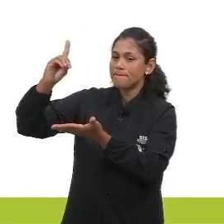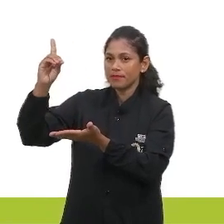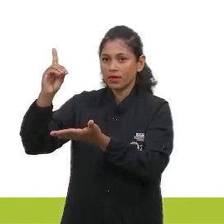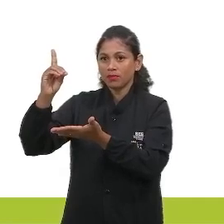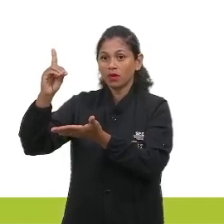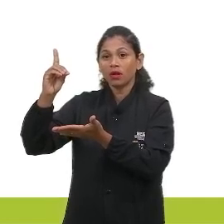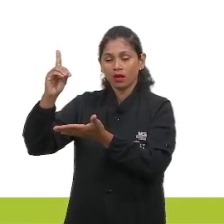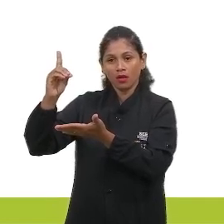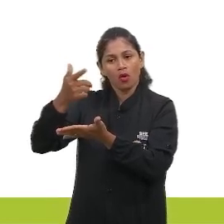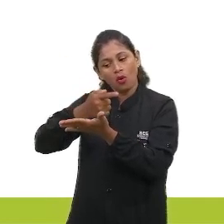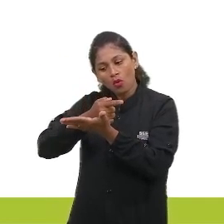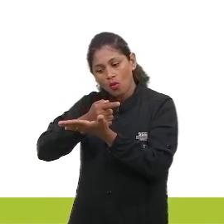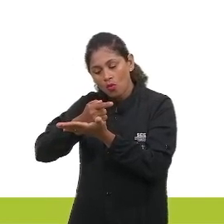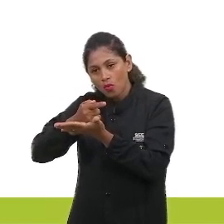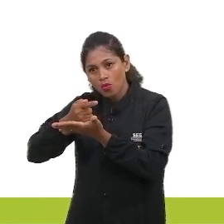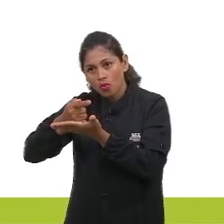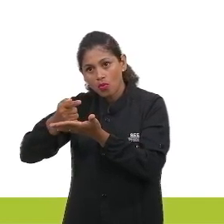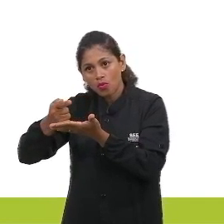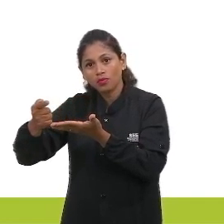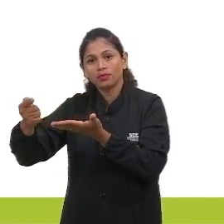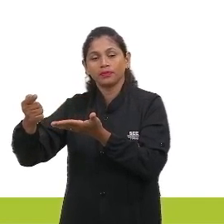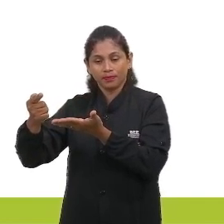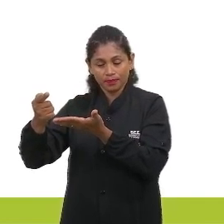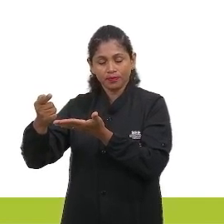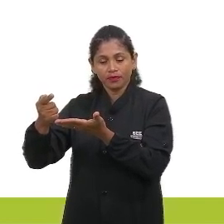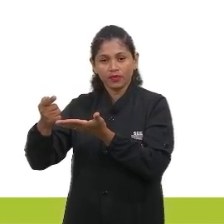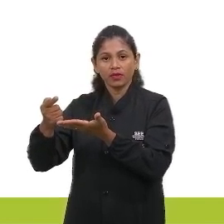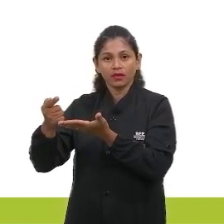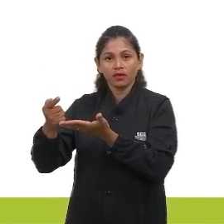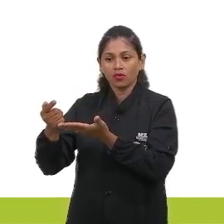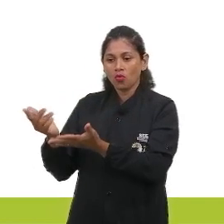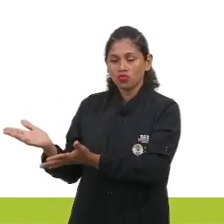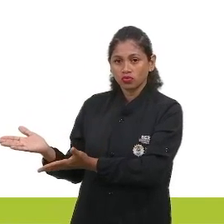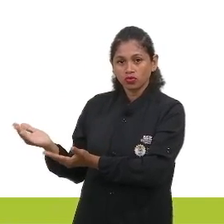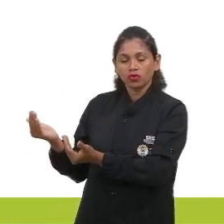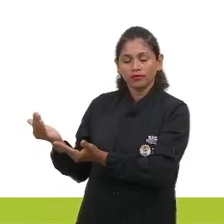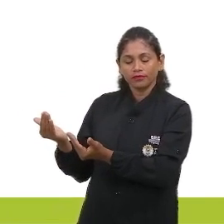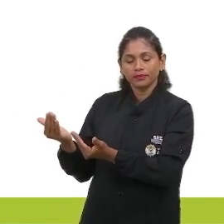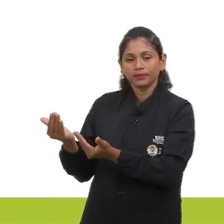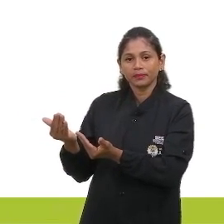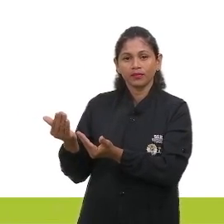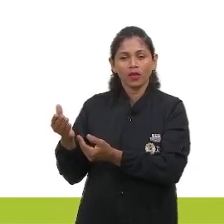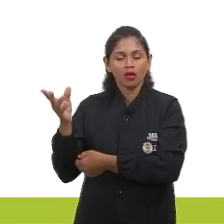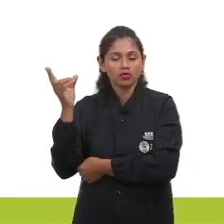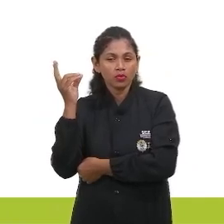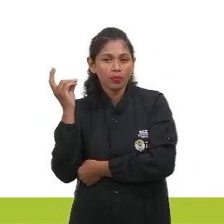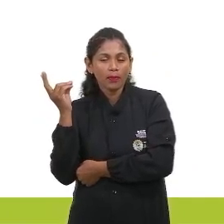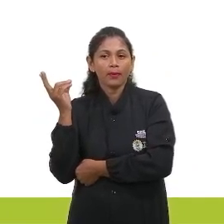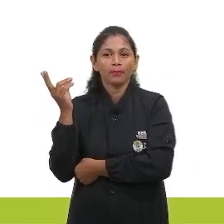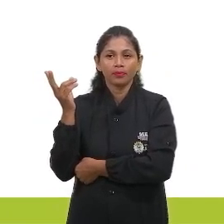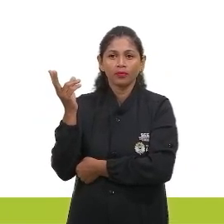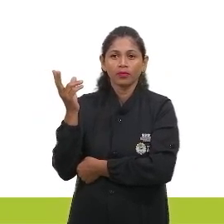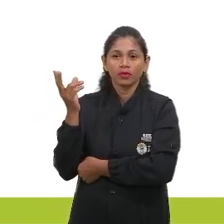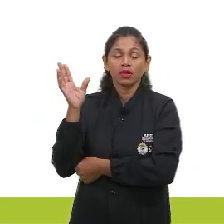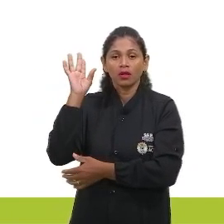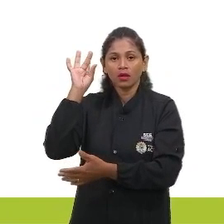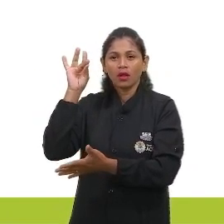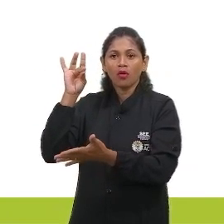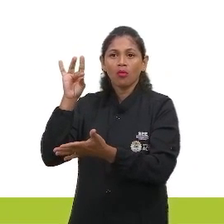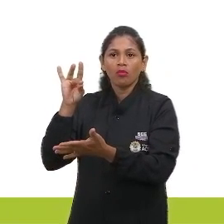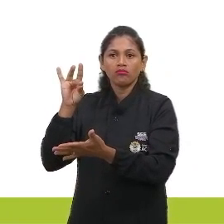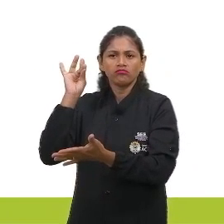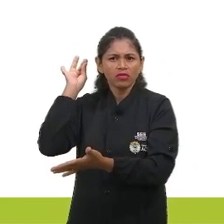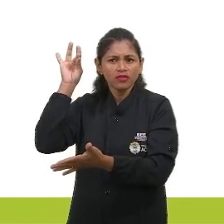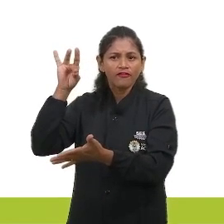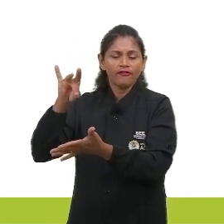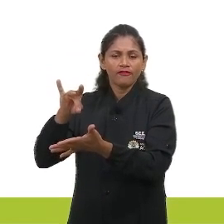Gênesis, e um rapaz à sua escuta. E aí nós temos, aqui está a conclusão. Que fatos podemos encontrar